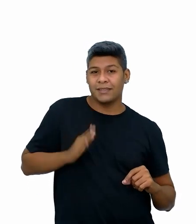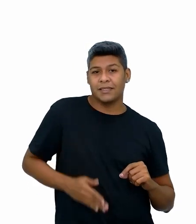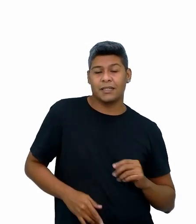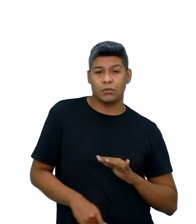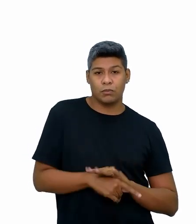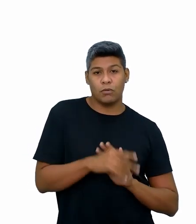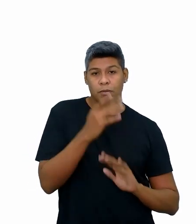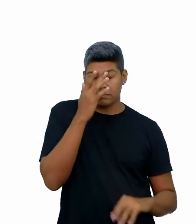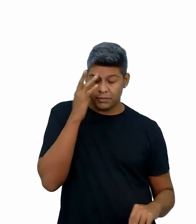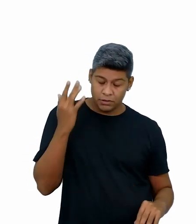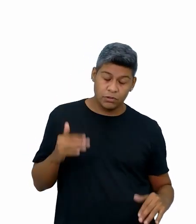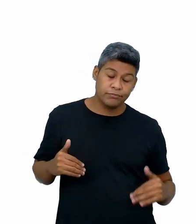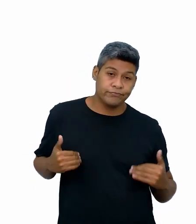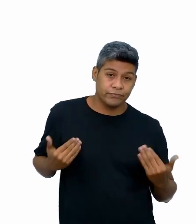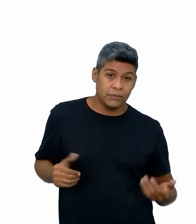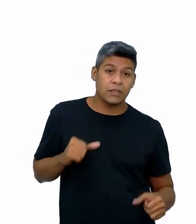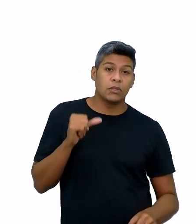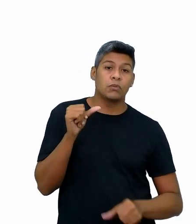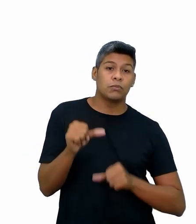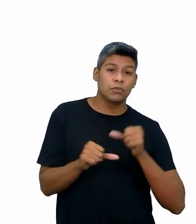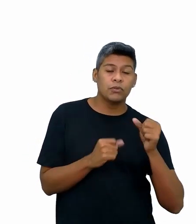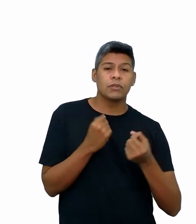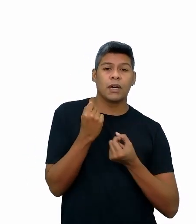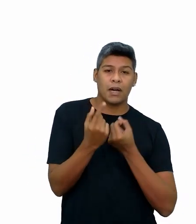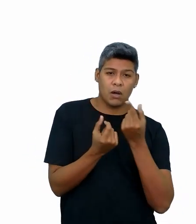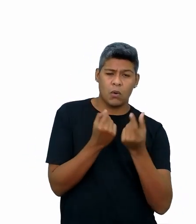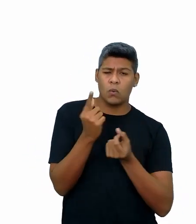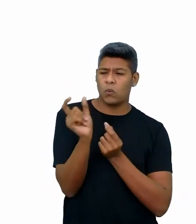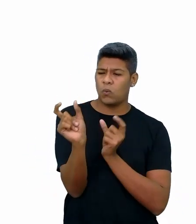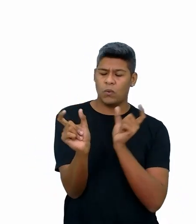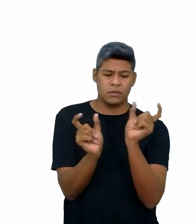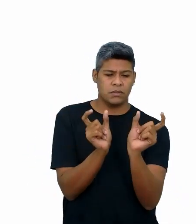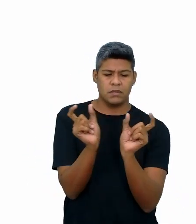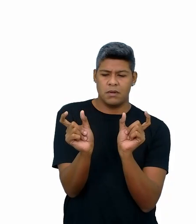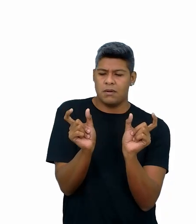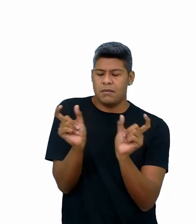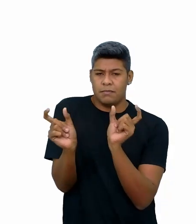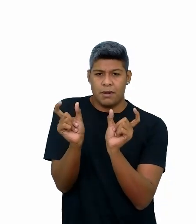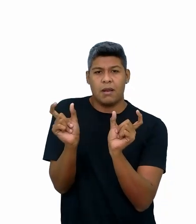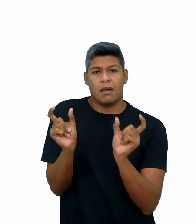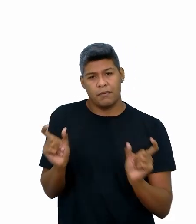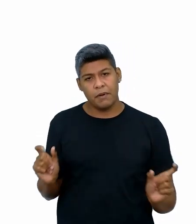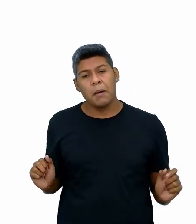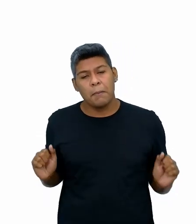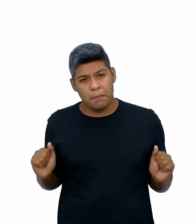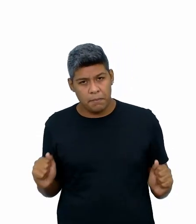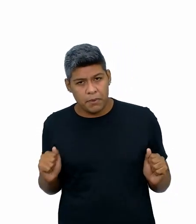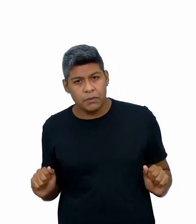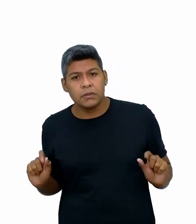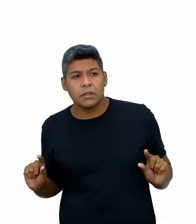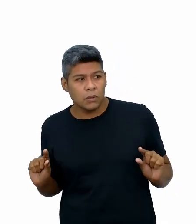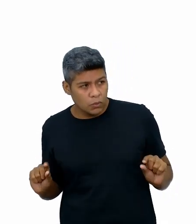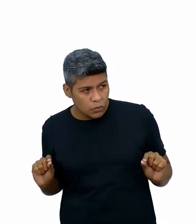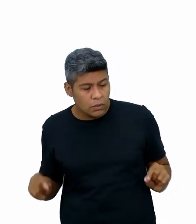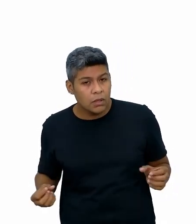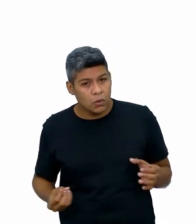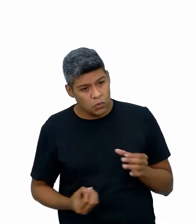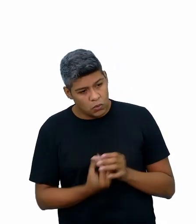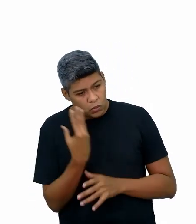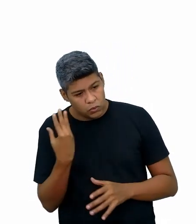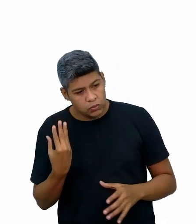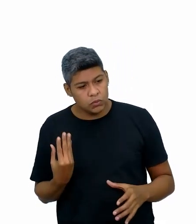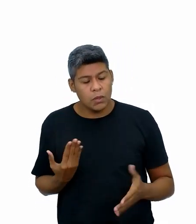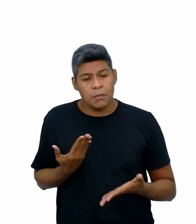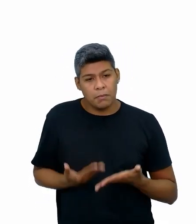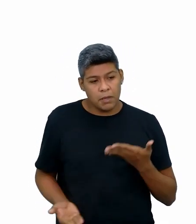pessoa. Ele teve que trocar alguns fatores, né, alguns recursos, para poder construir e não